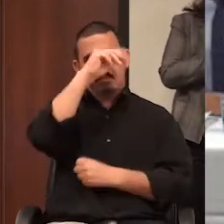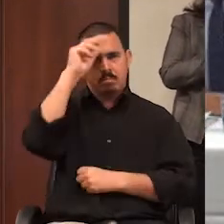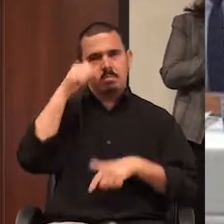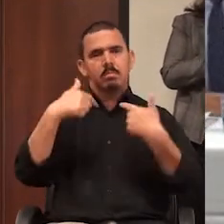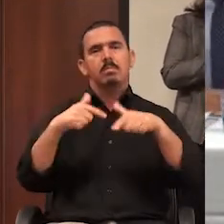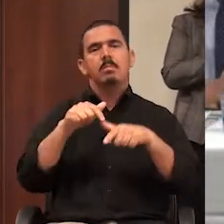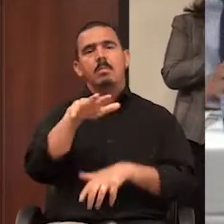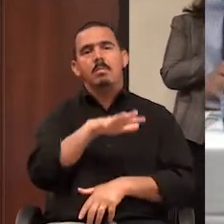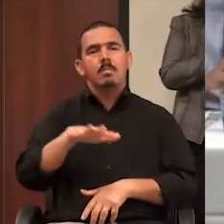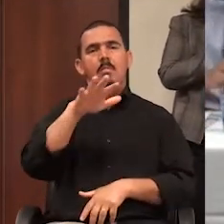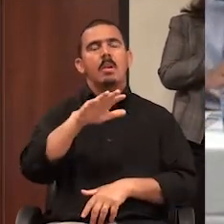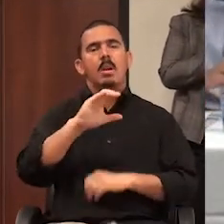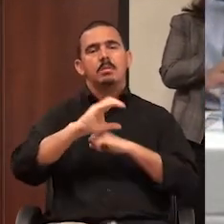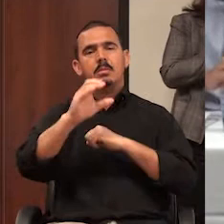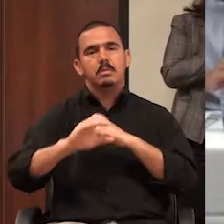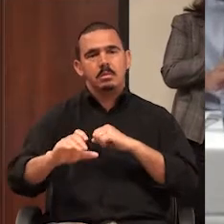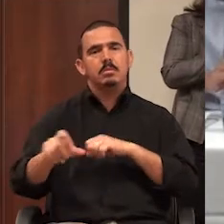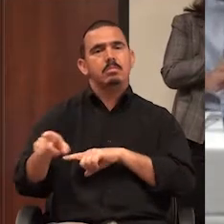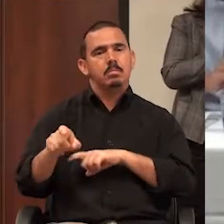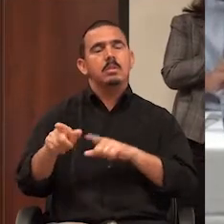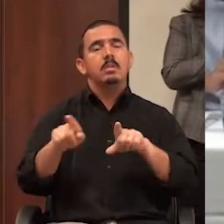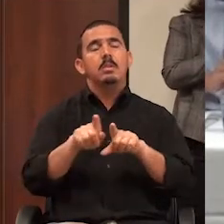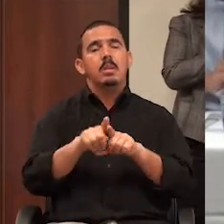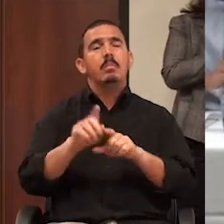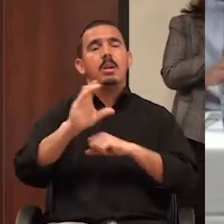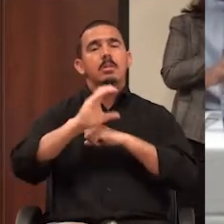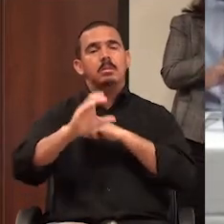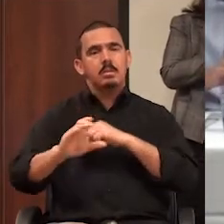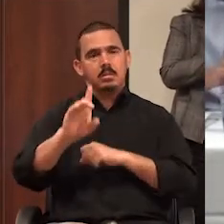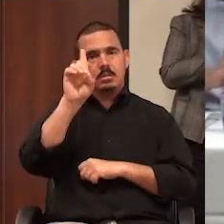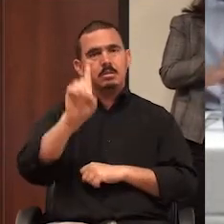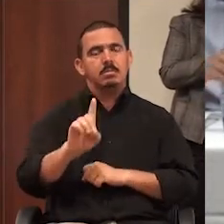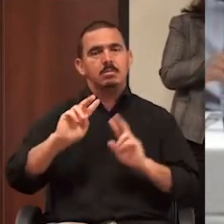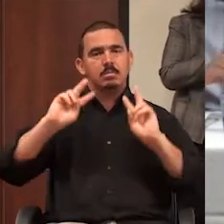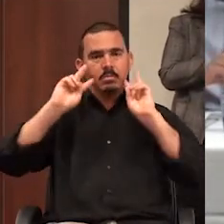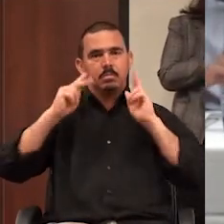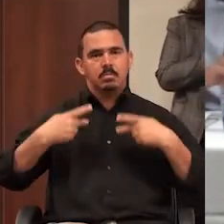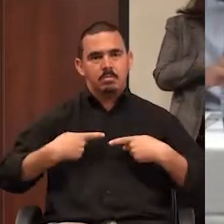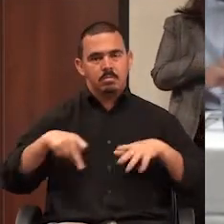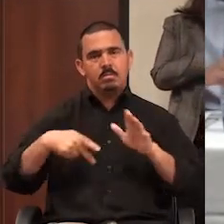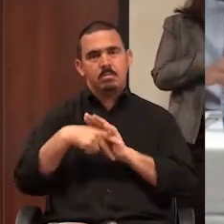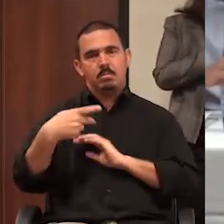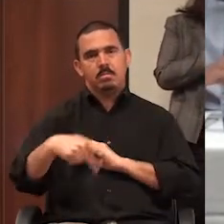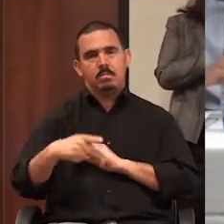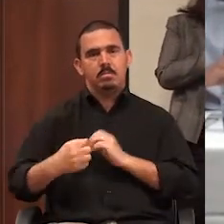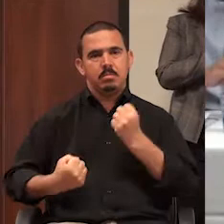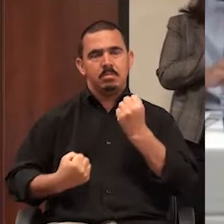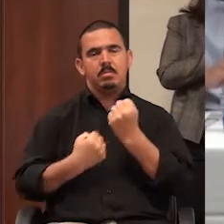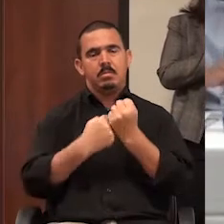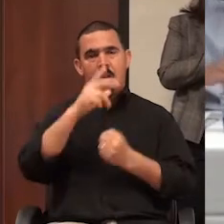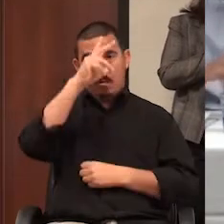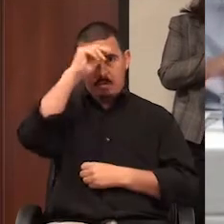e fazenda, integrante do Núcleo Especializado de Cidadania e Direitos Humanos da Defensoria Pública e diplomado em